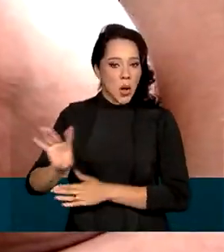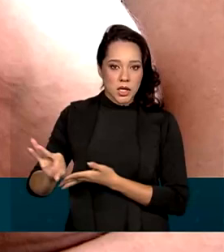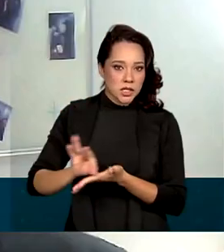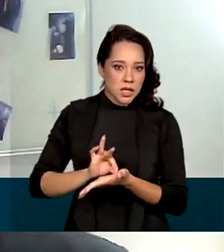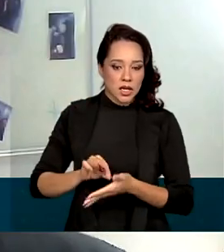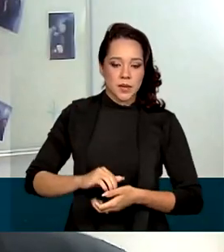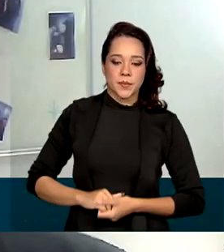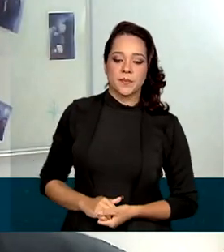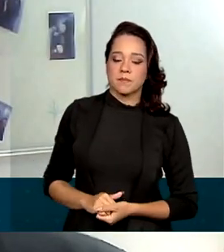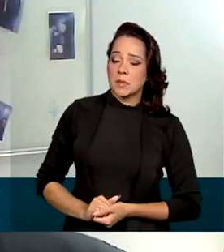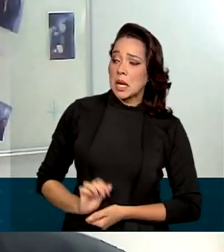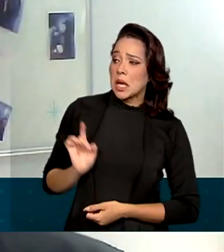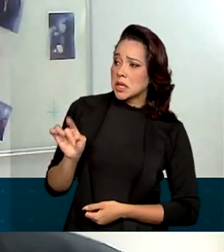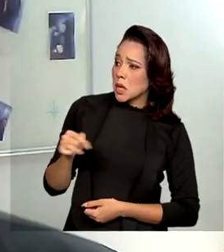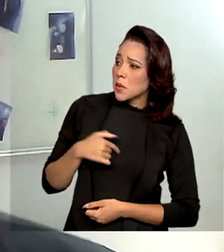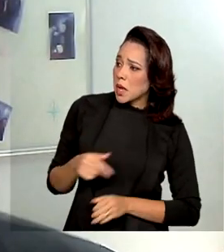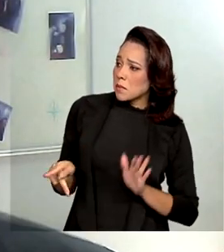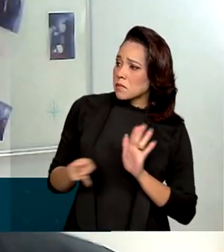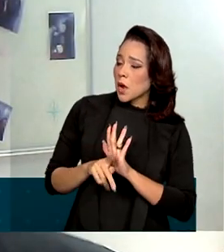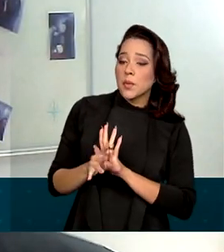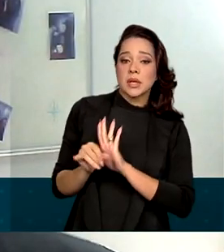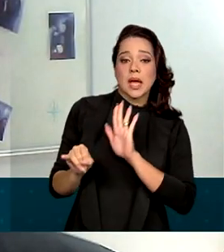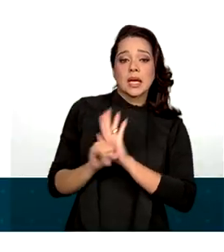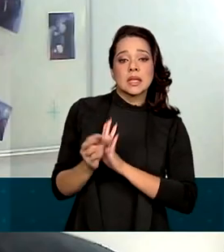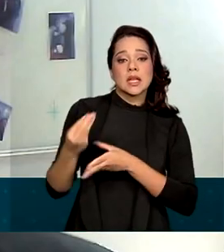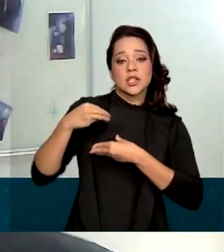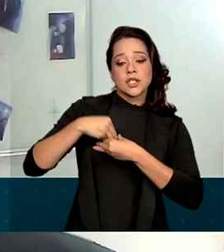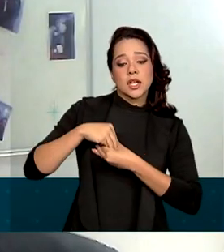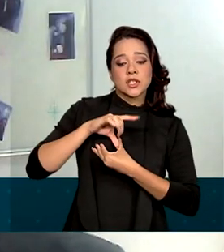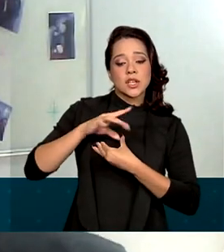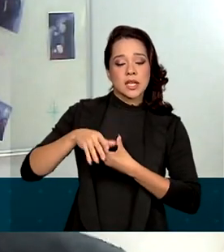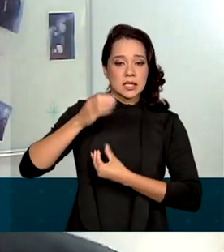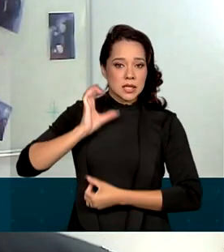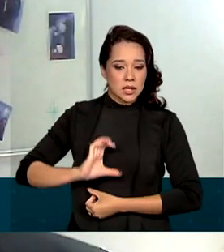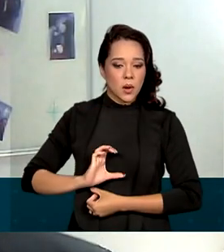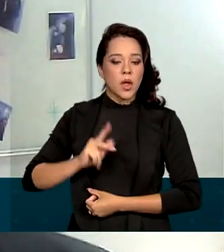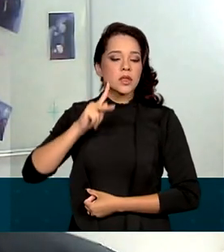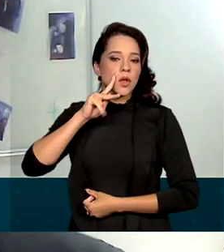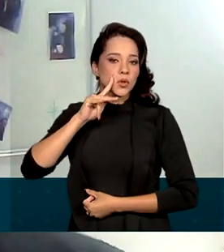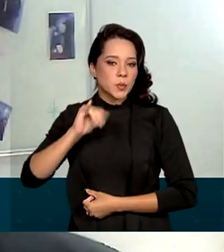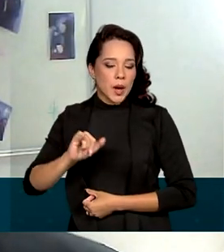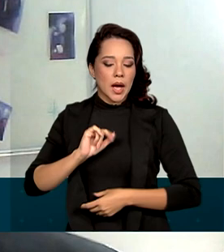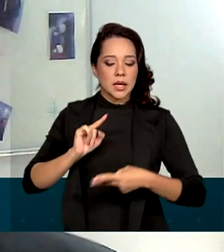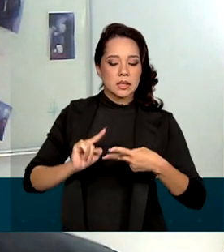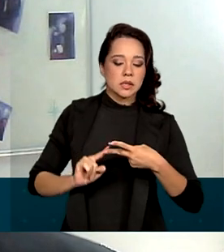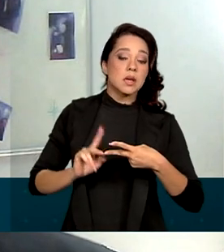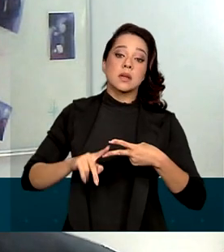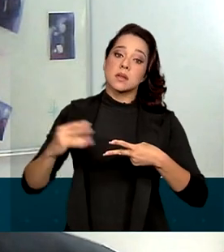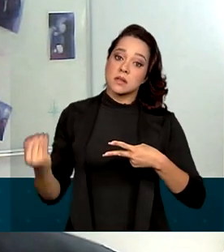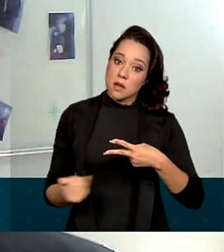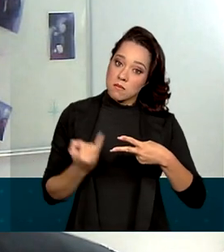registradas. É algo que faz parte da identidade de cada cidadão. Tem o registro dos pais e